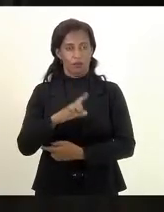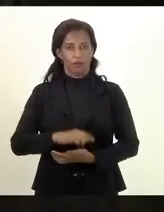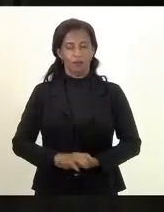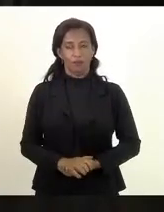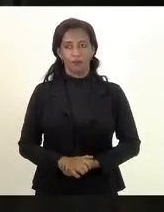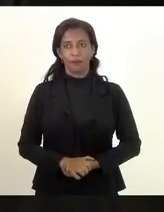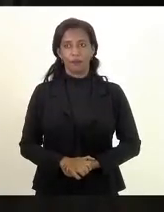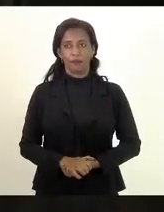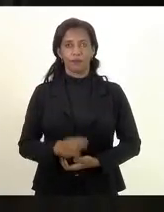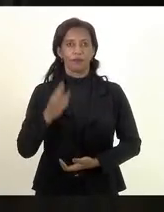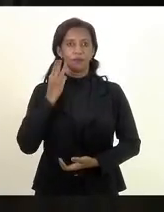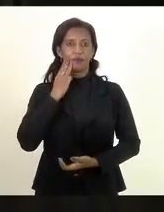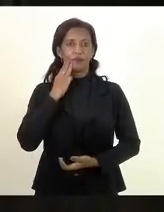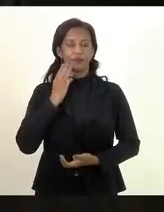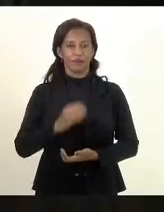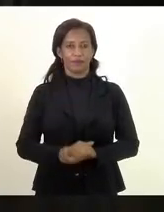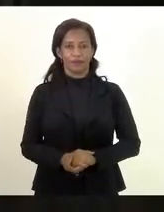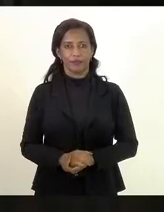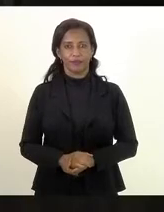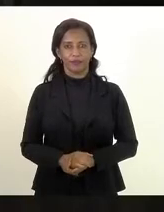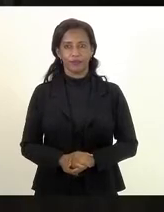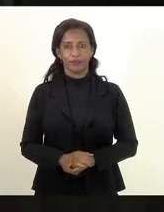Deputado Valdeca Carneiro.